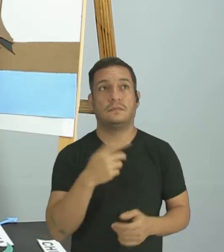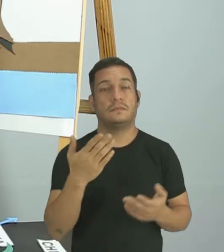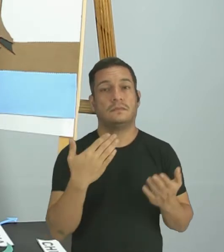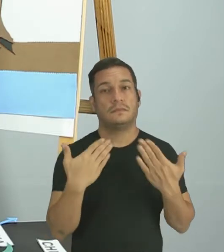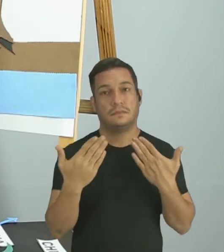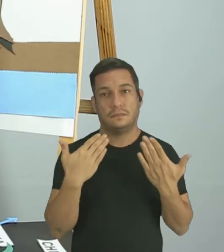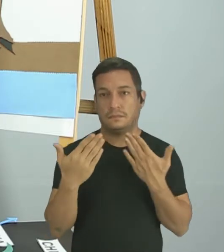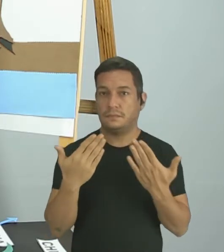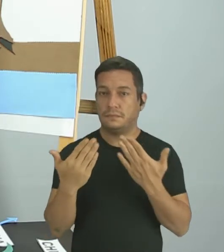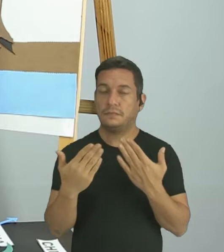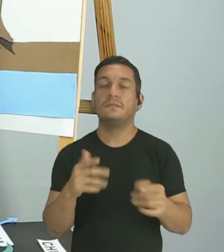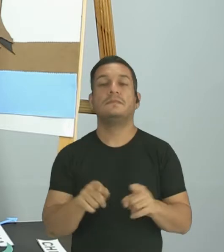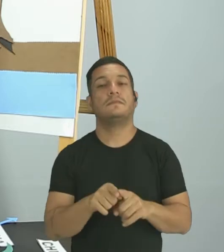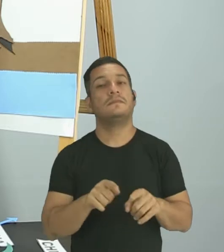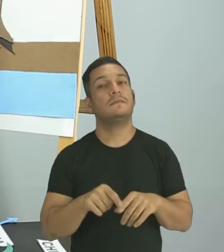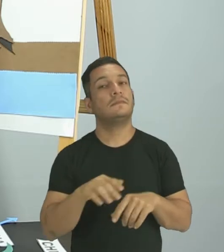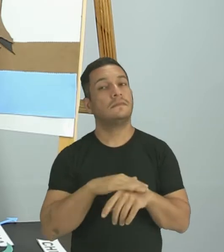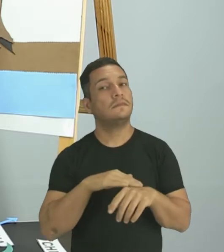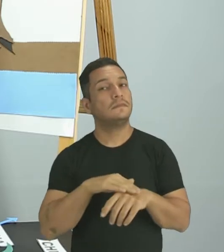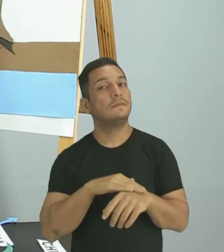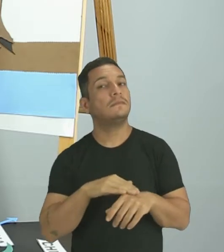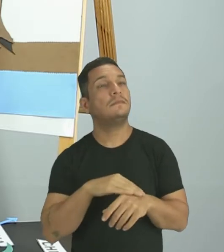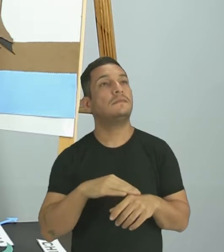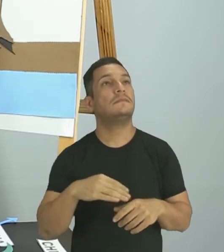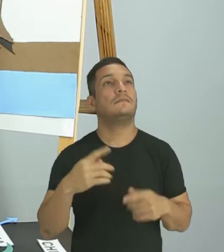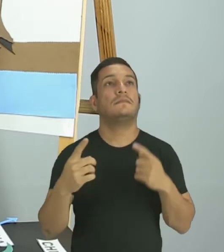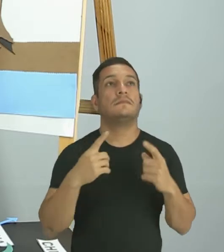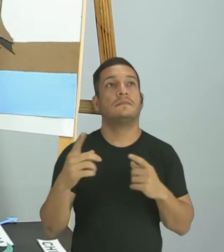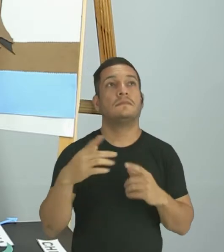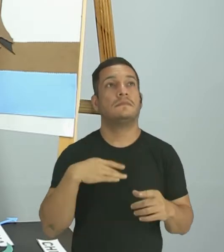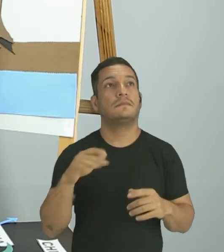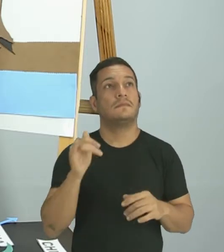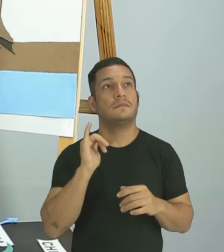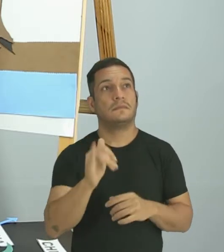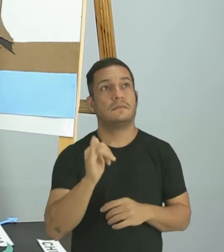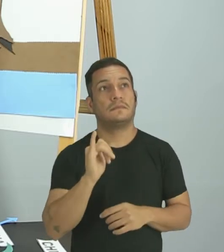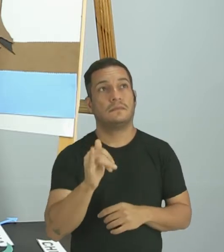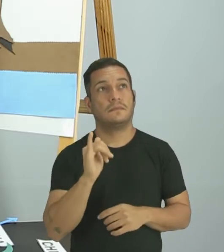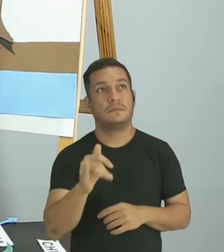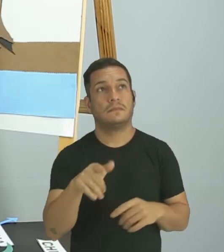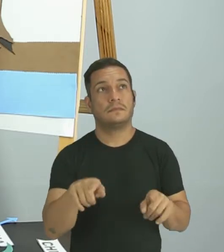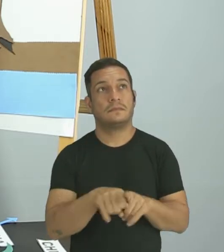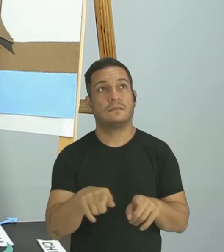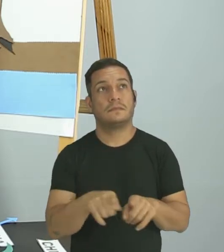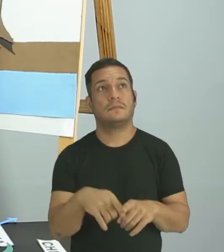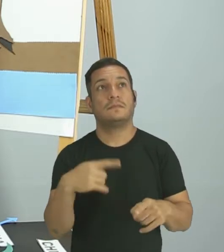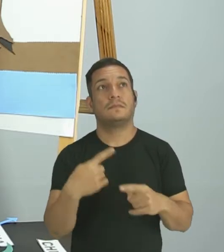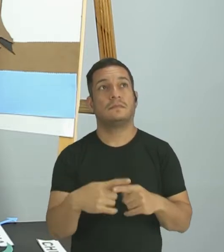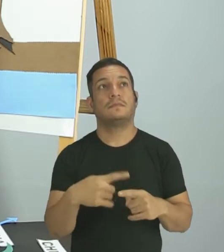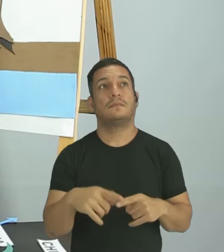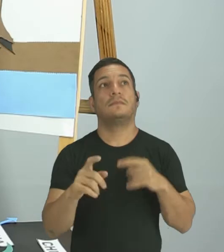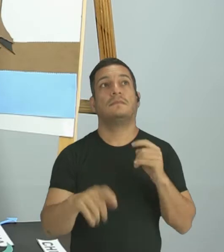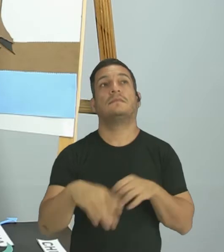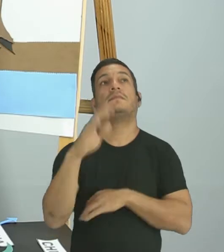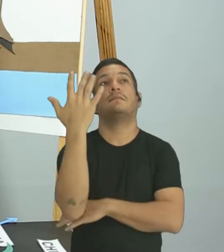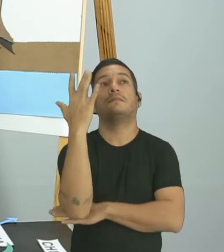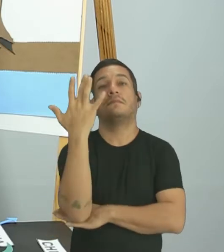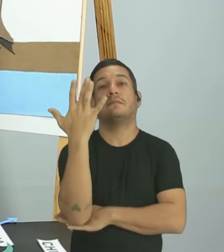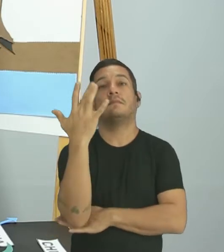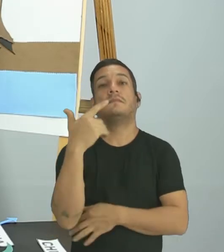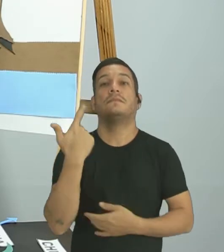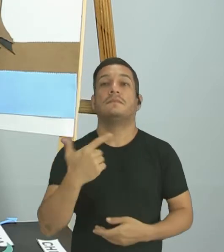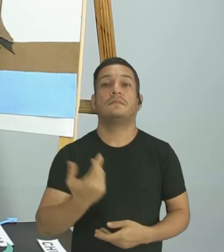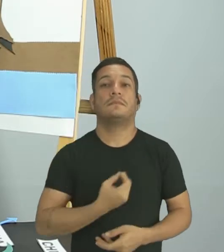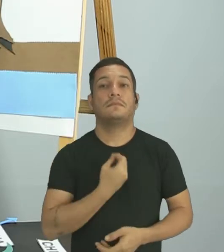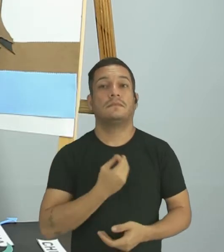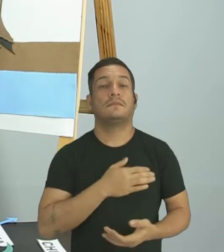um pouquinho, né? E aí eu dei até algumas informações por que a planta ficou sem vida. Porque